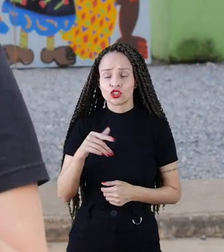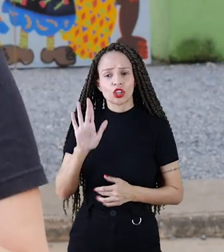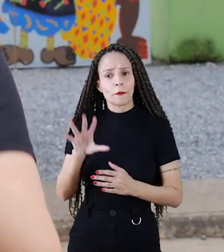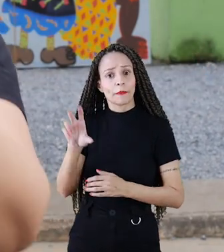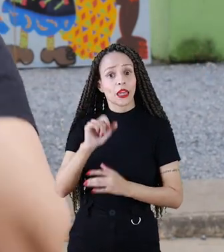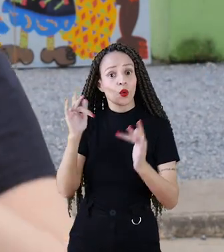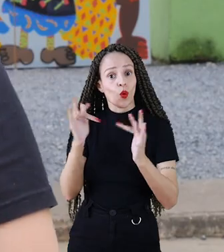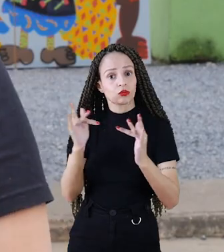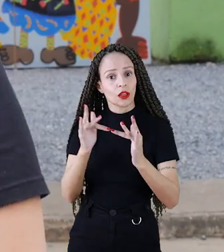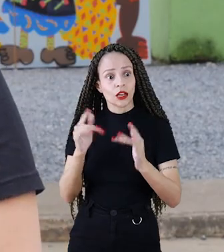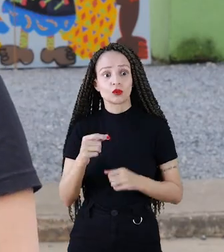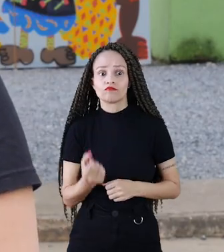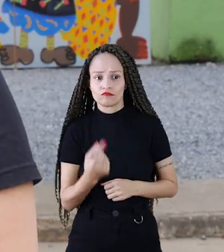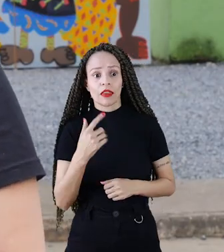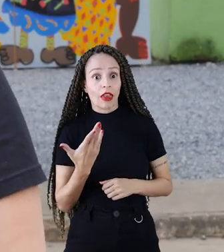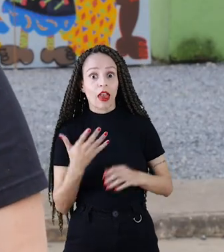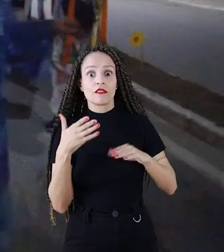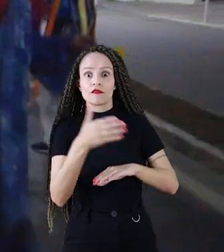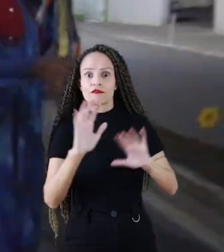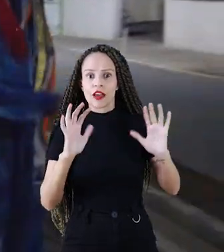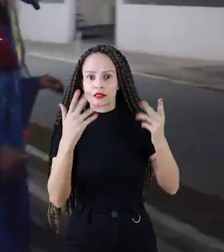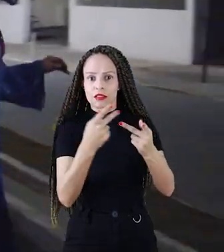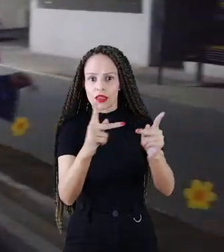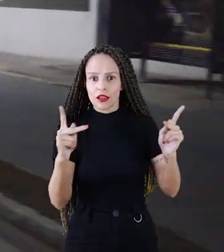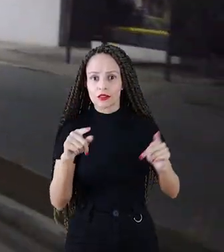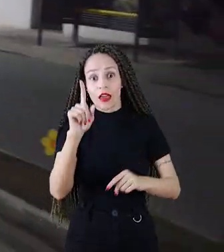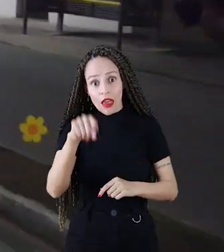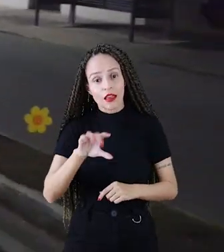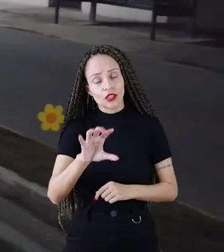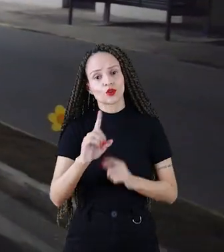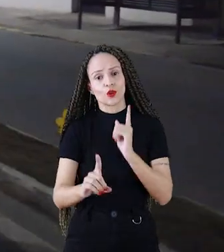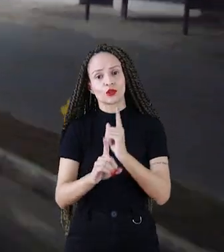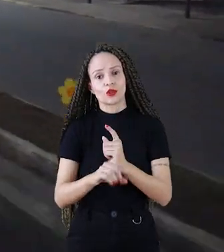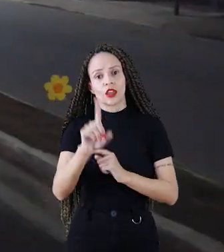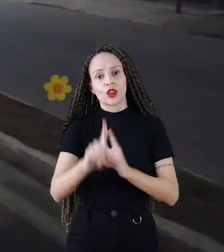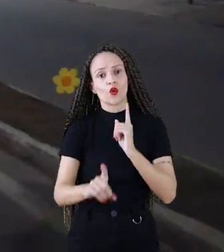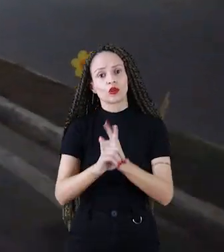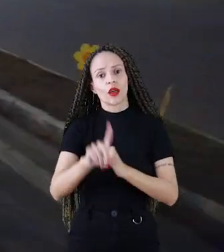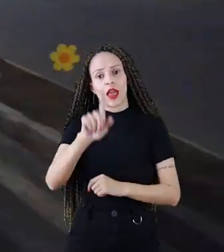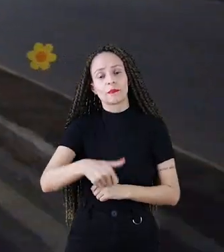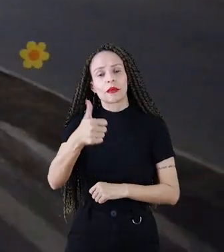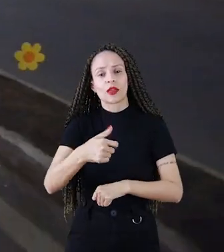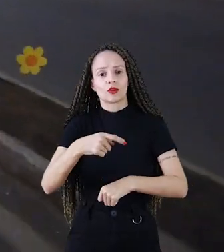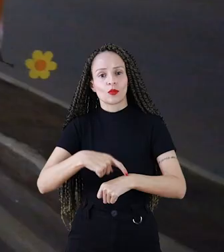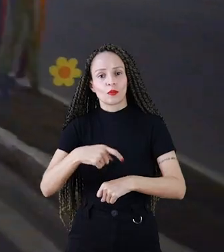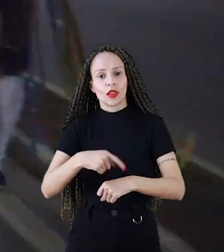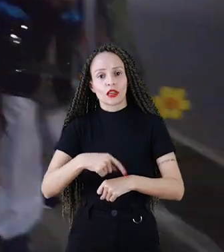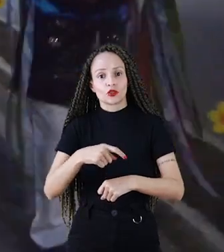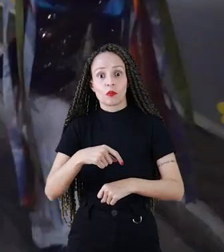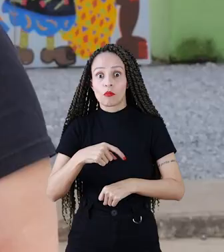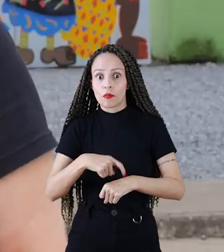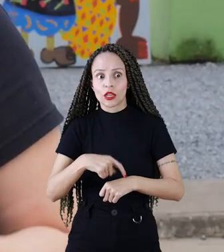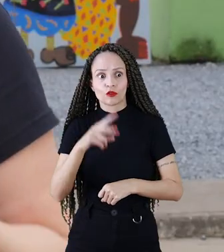e falaram puxa já peguei o contato de todo mundo puxa a gente quer ir na festa deles isso que é o encontro o encontro é um primeiro